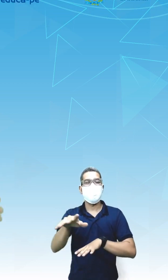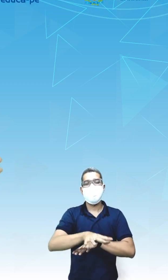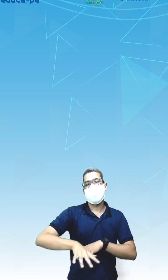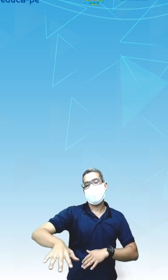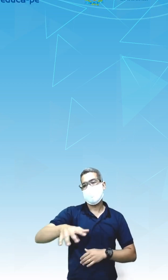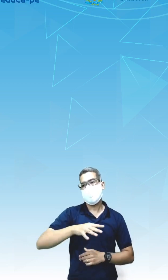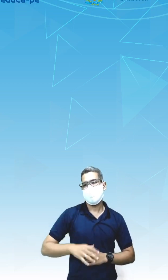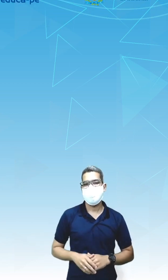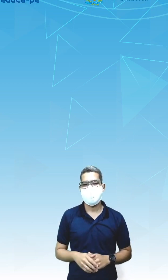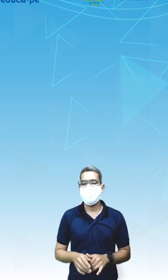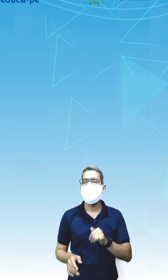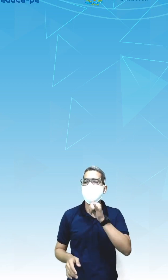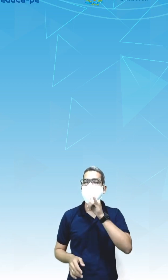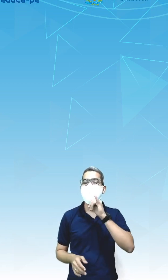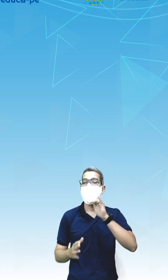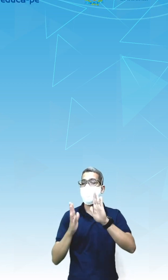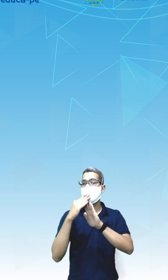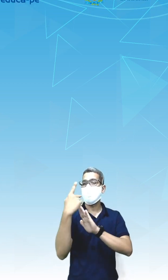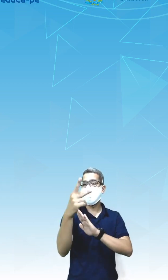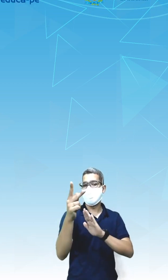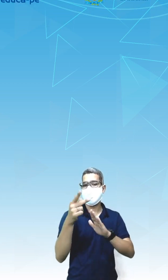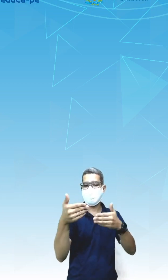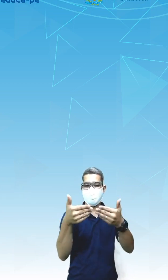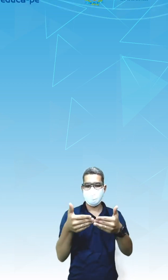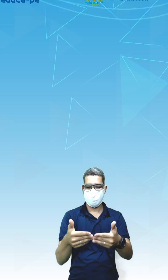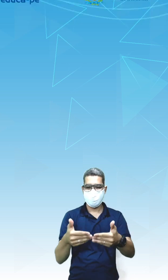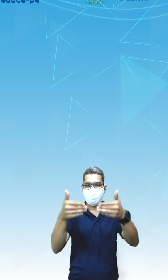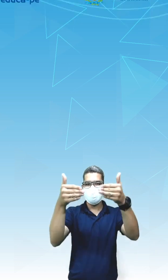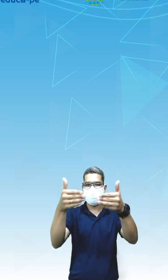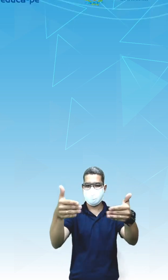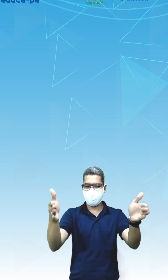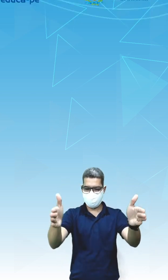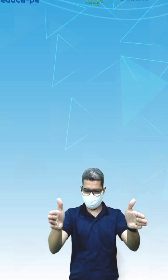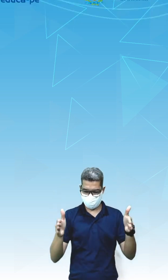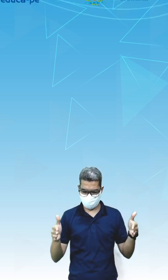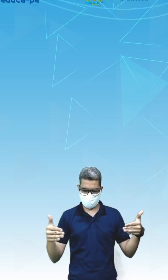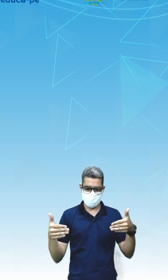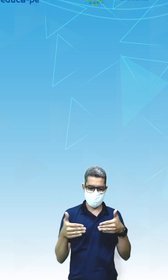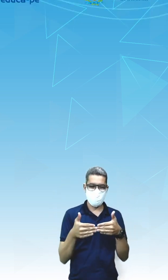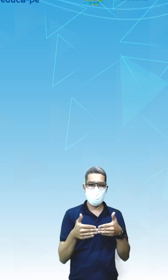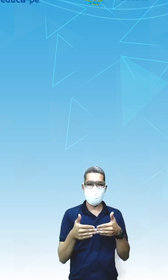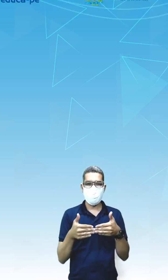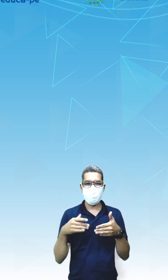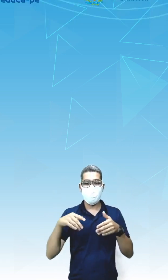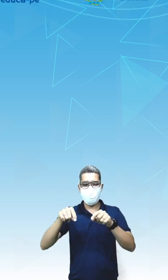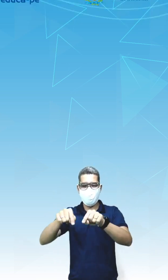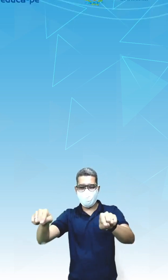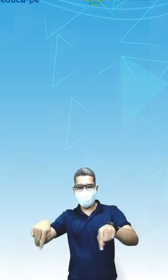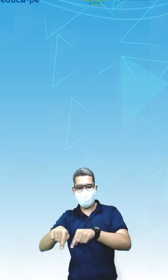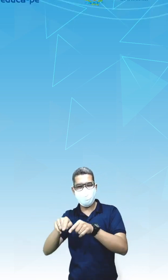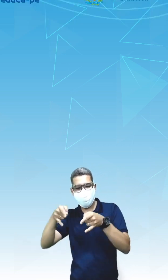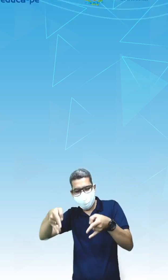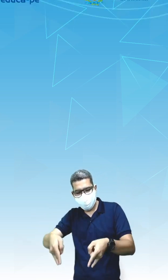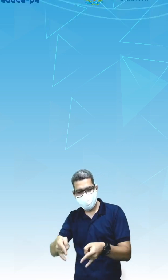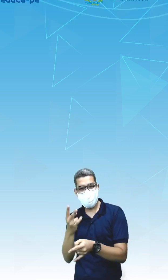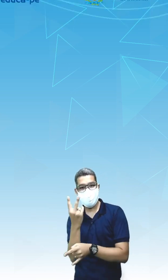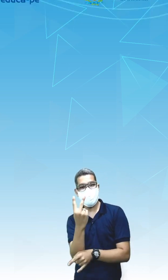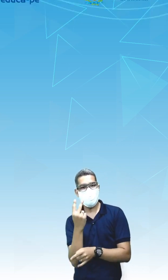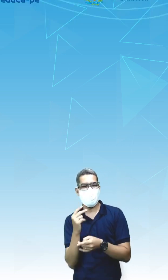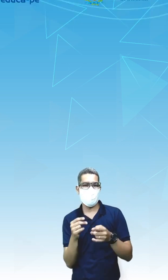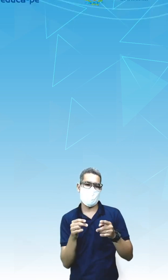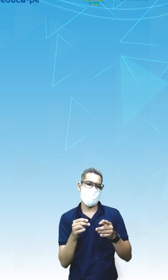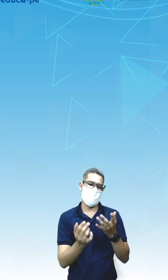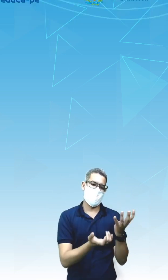espaço. Uma planta da sua casa, por exemplo, que tem 2 quartos, sala, cozinha, só um exemplo. Então, eu posso